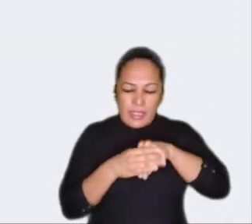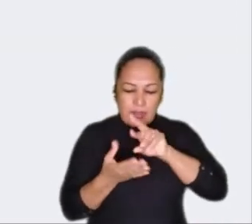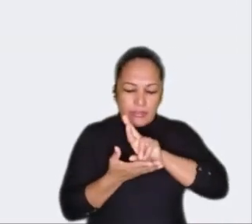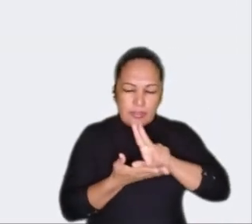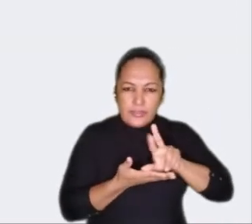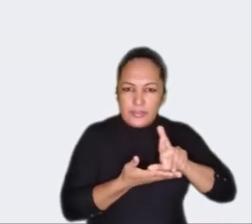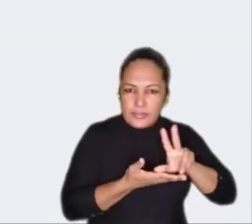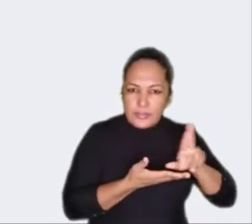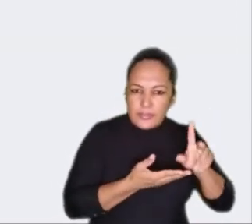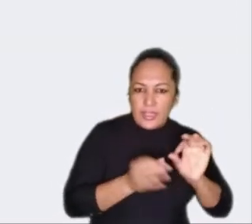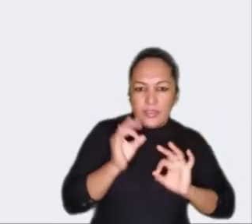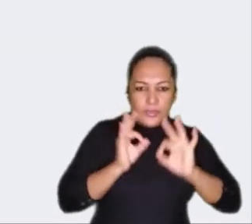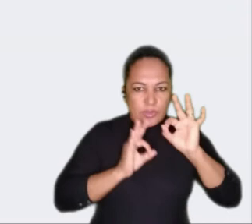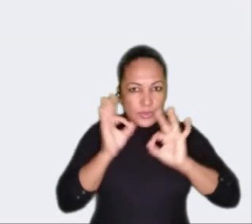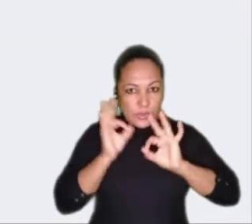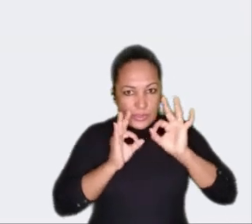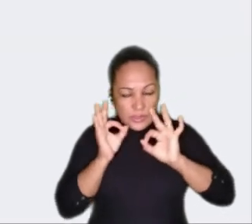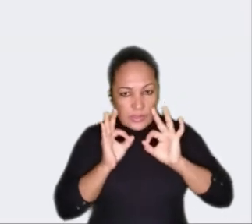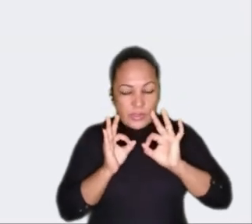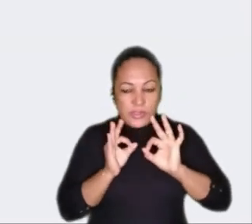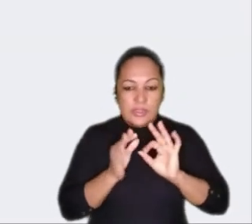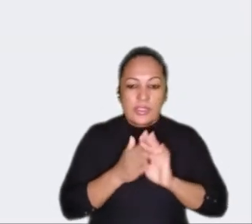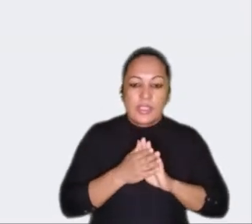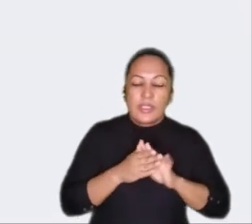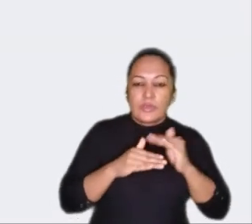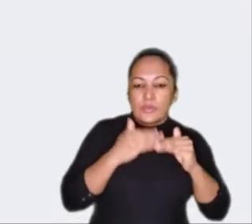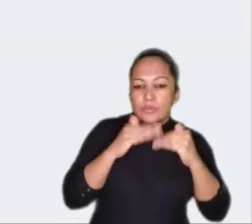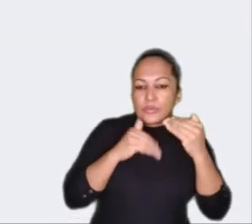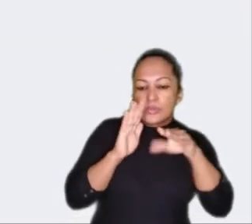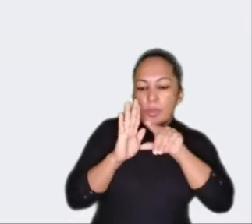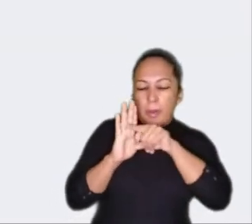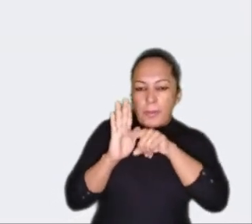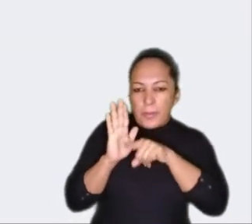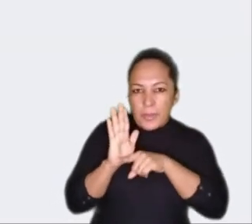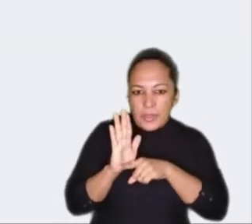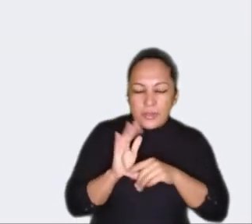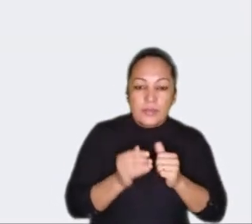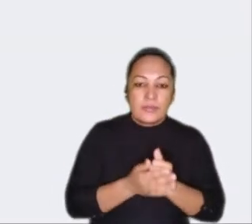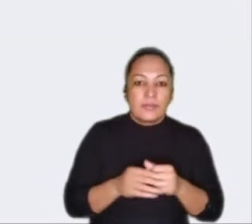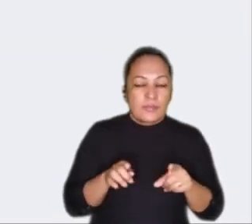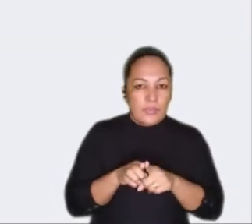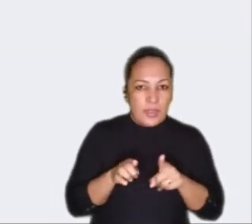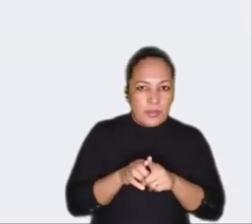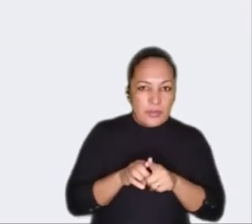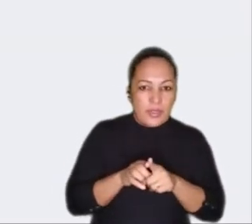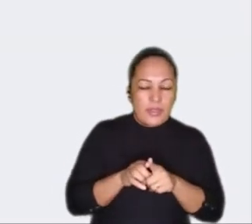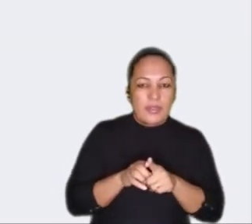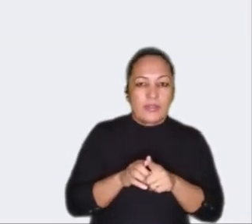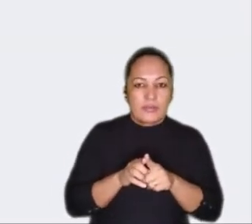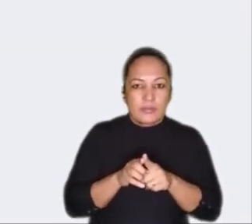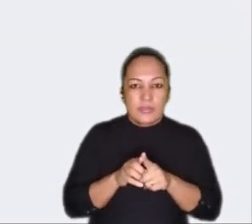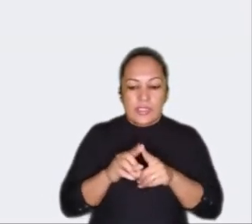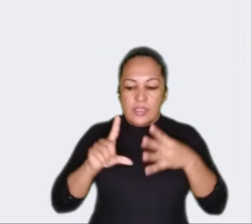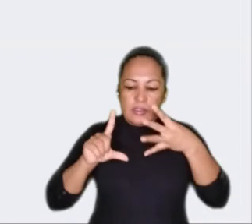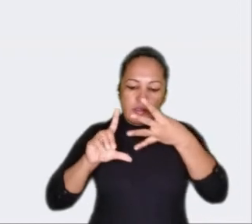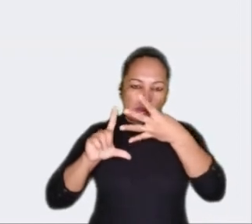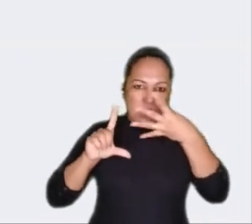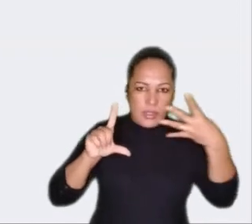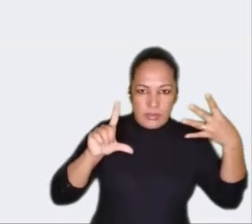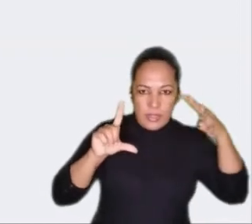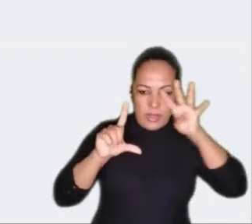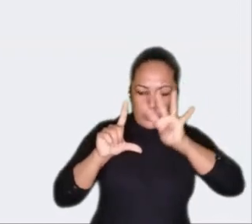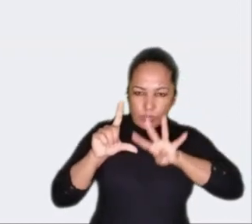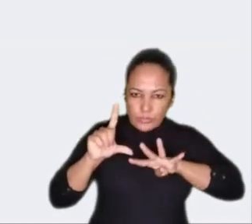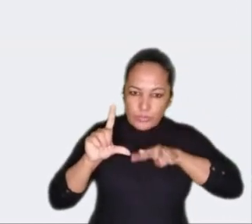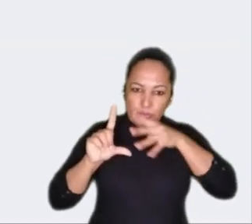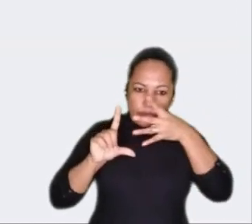né, várias configurações para serem feitas, funções, os procedimentos, tá? E aí sim as tabelas, ó.